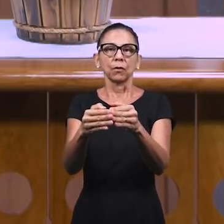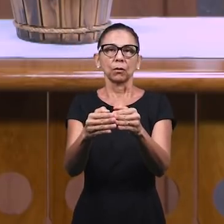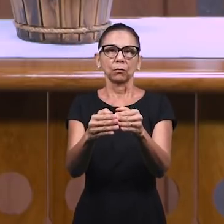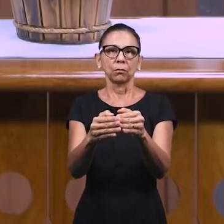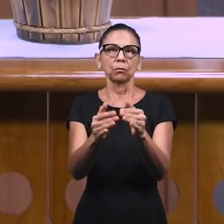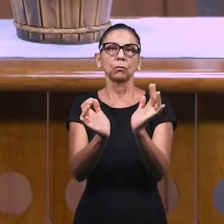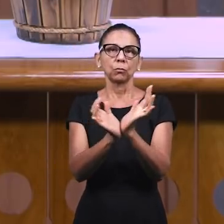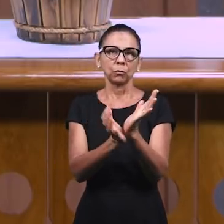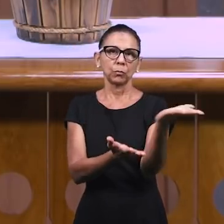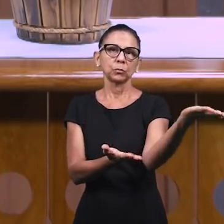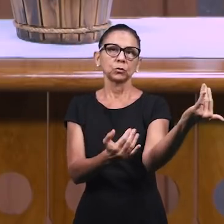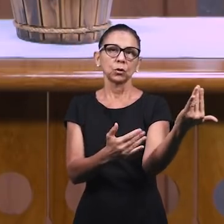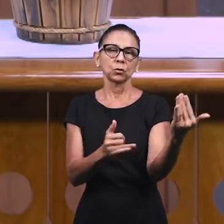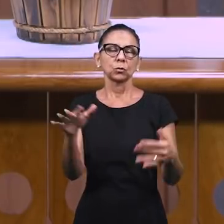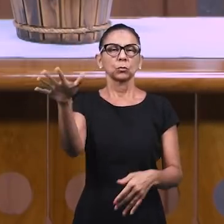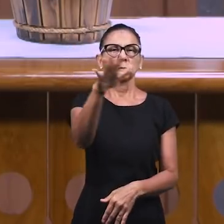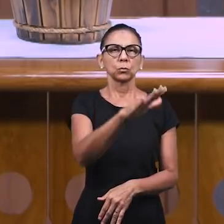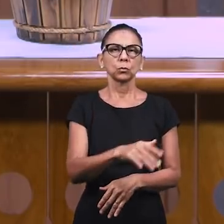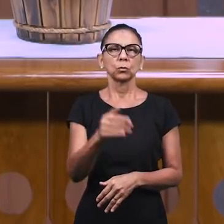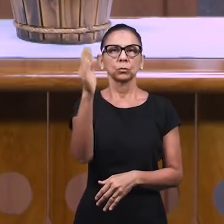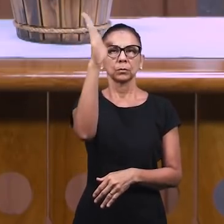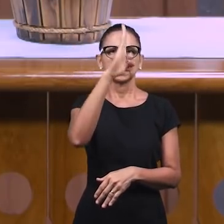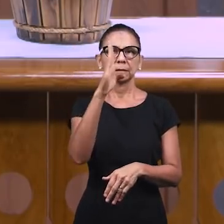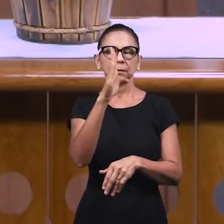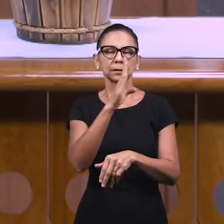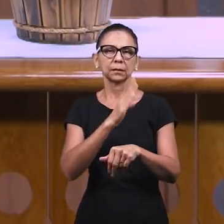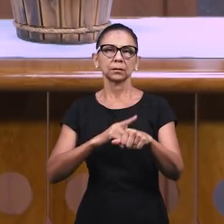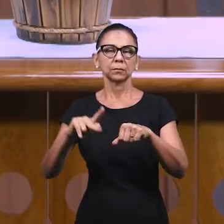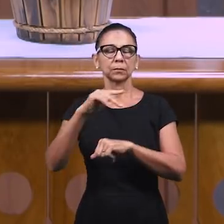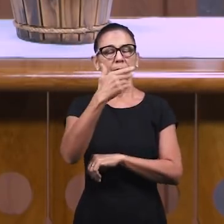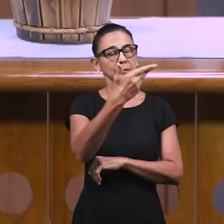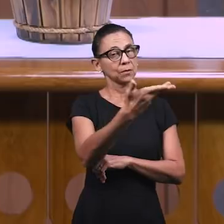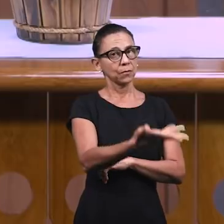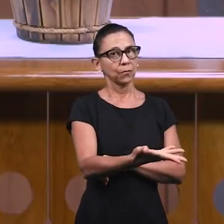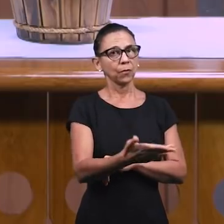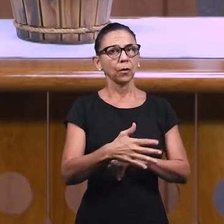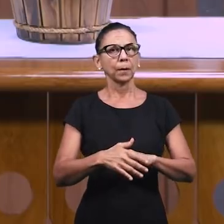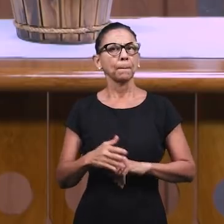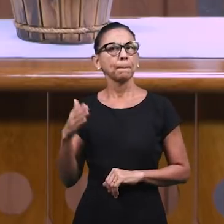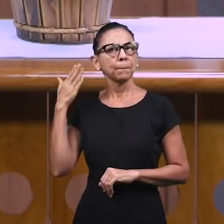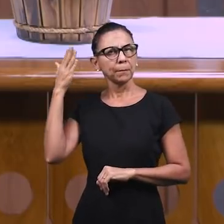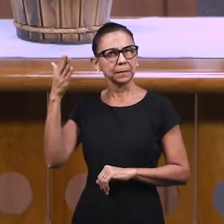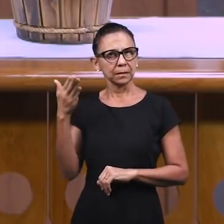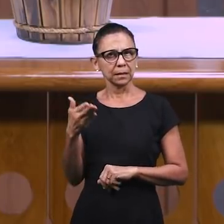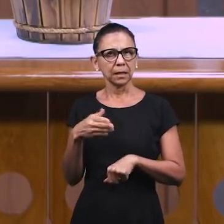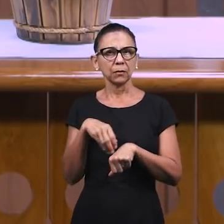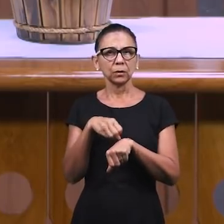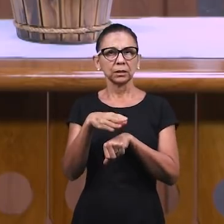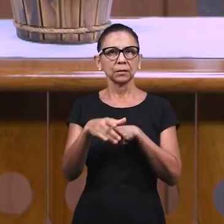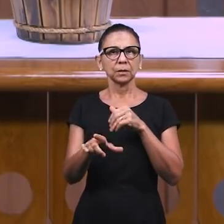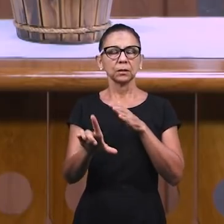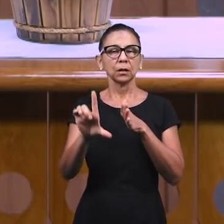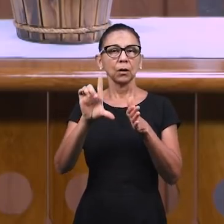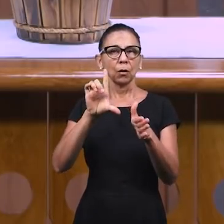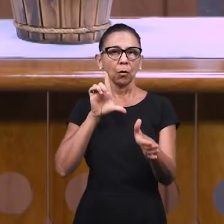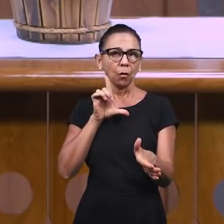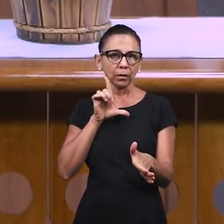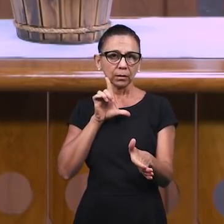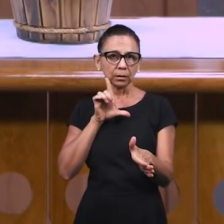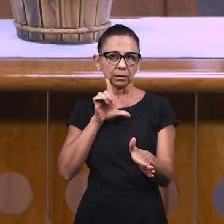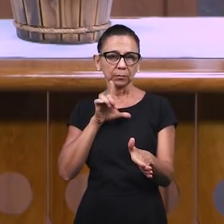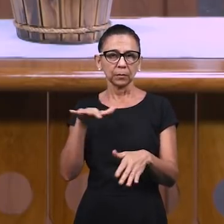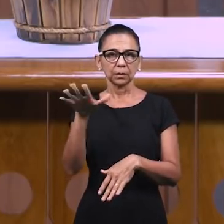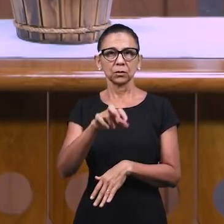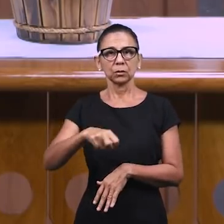Brasil, como eu disse, também do exterior. Vale ressaltar que essa palavra ela foi transmitida ontem para a região norte do país e por